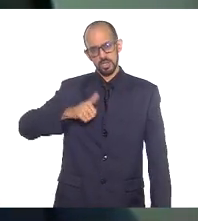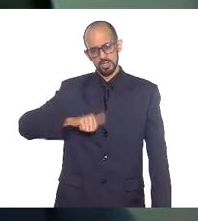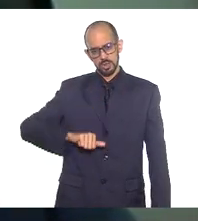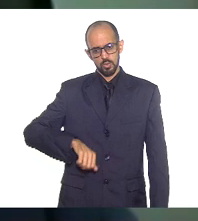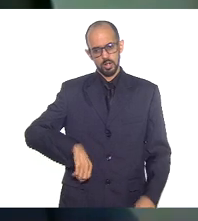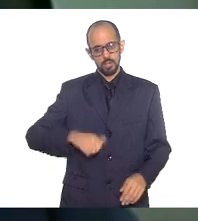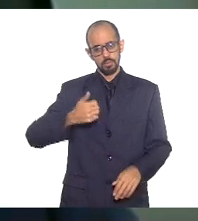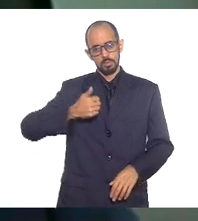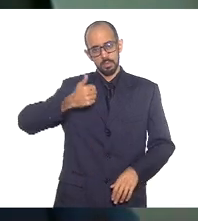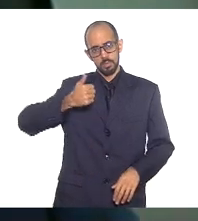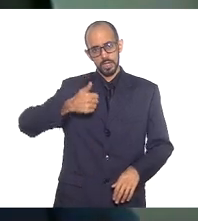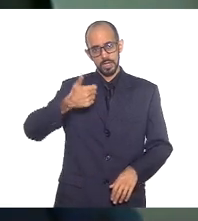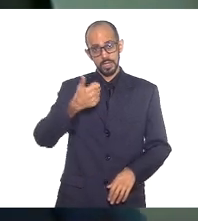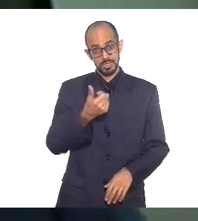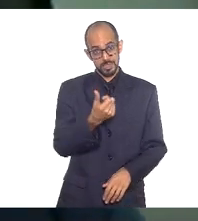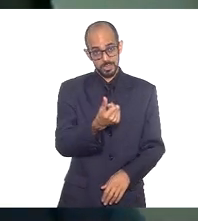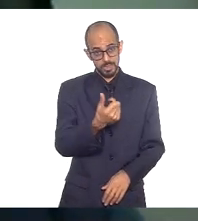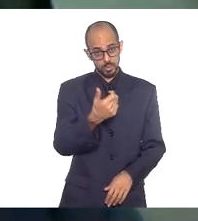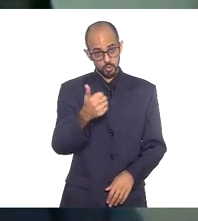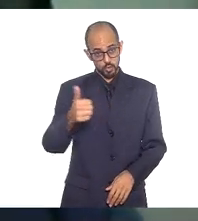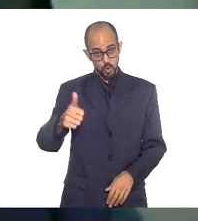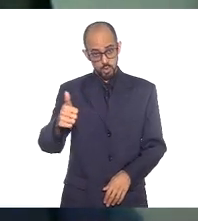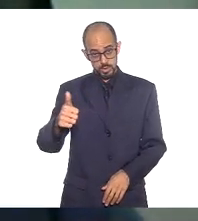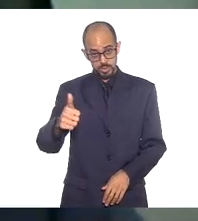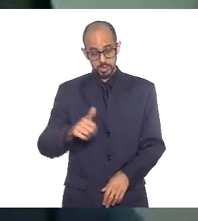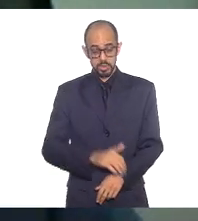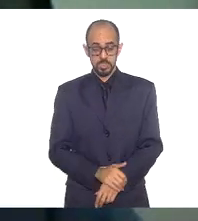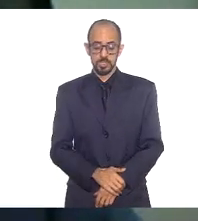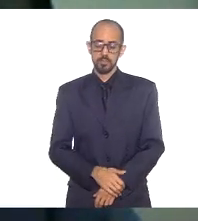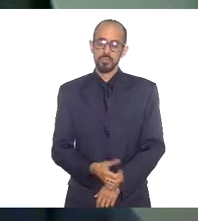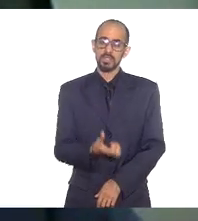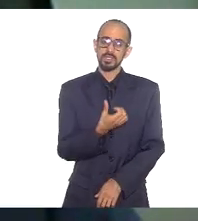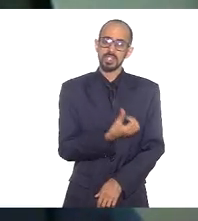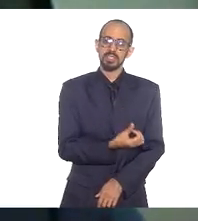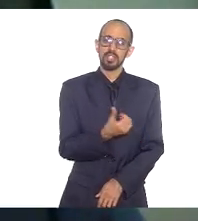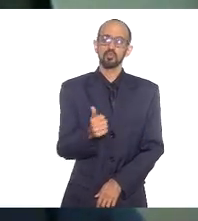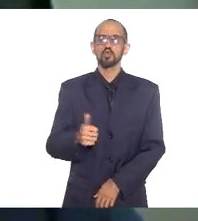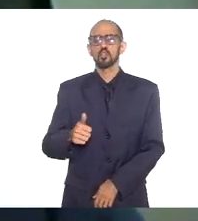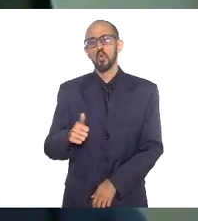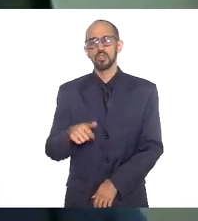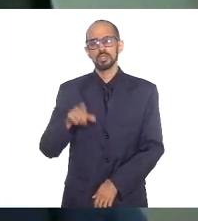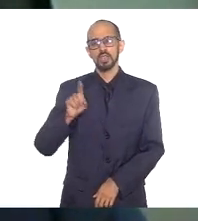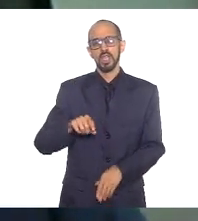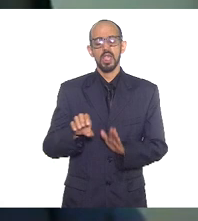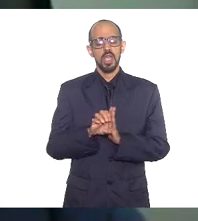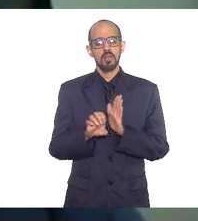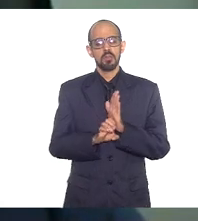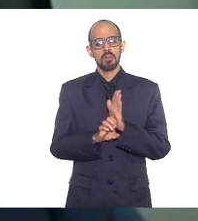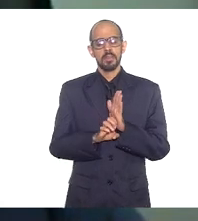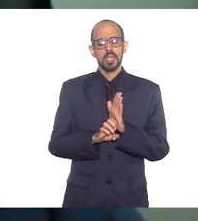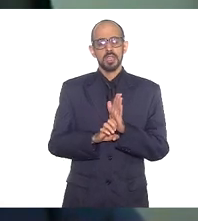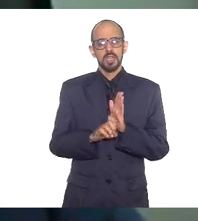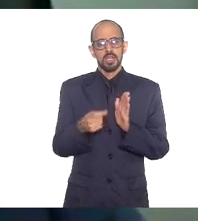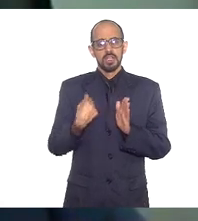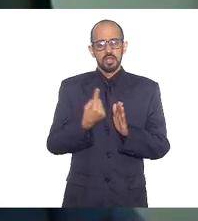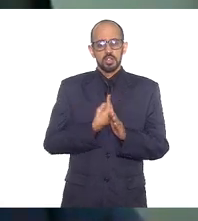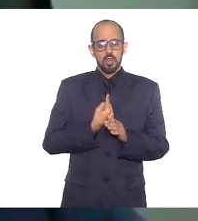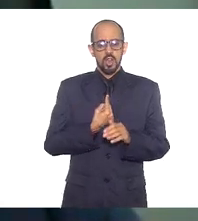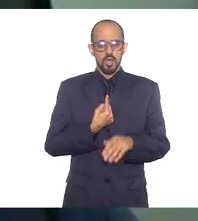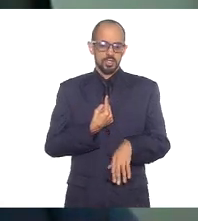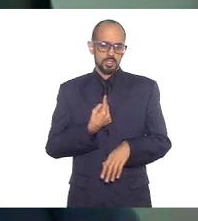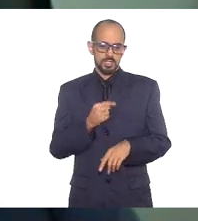emenda 611. Essa emenda 611 é uma emenda que nós tivemos